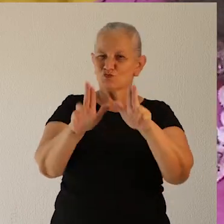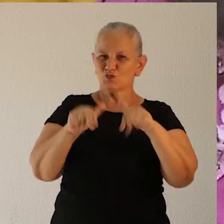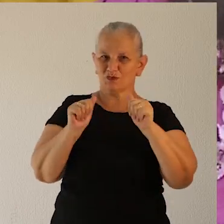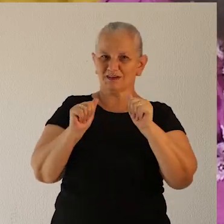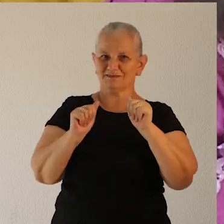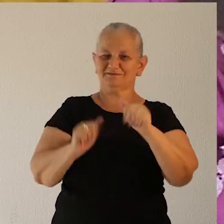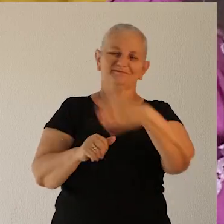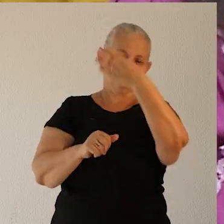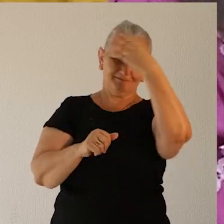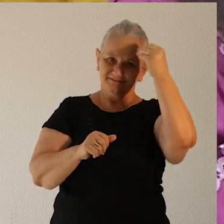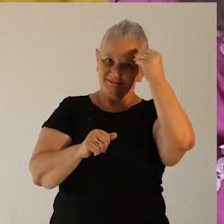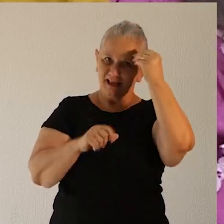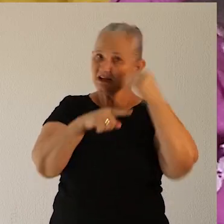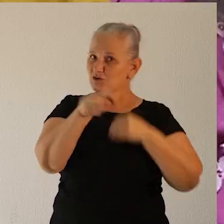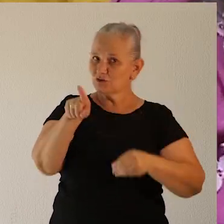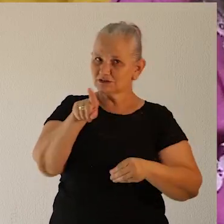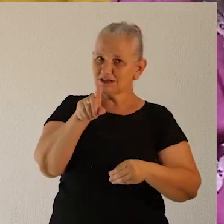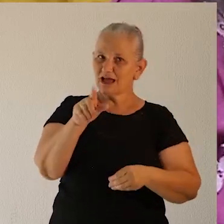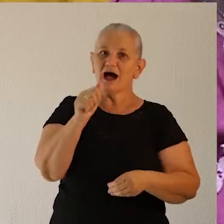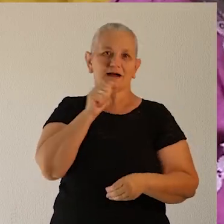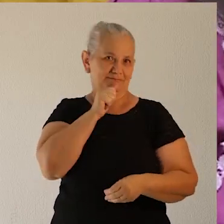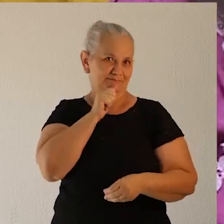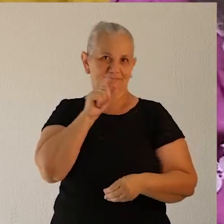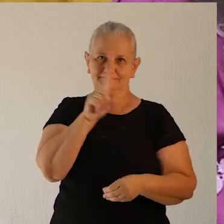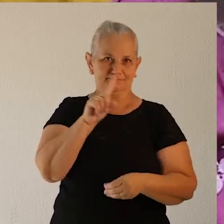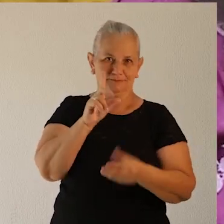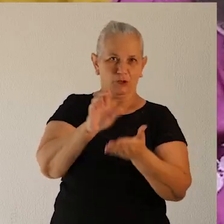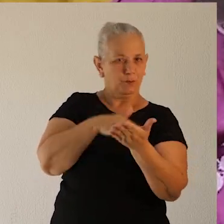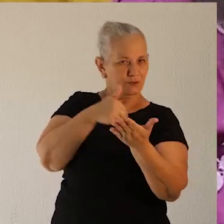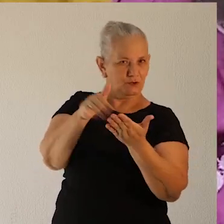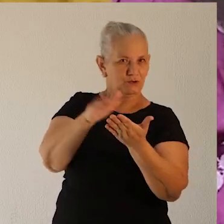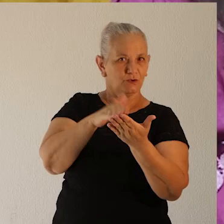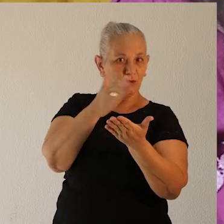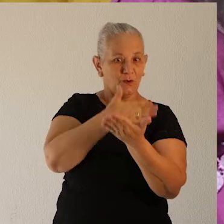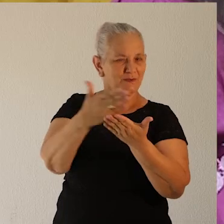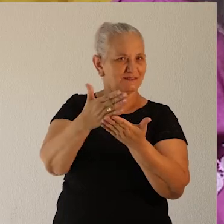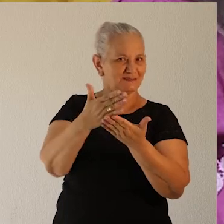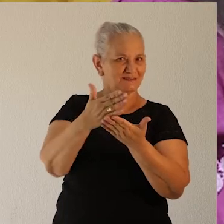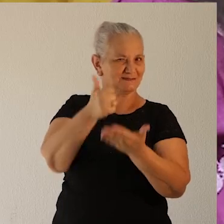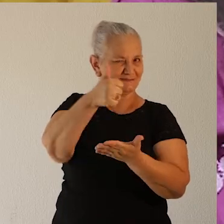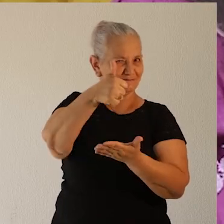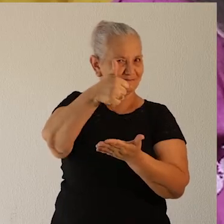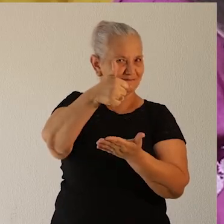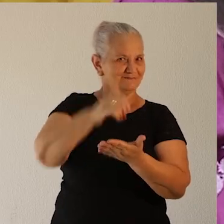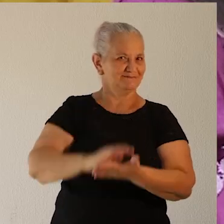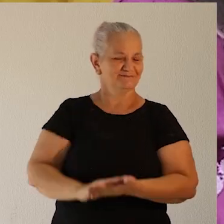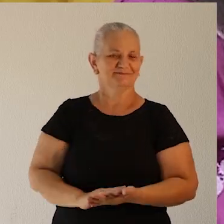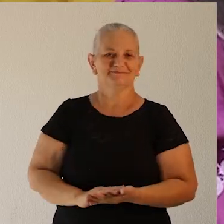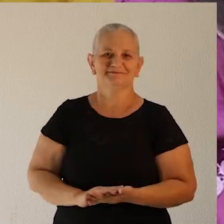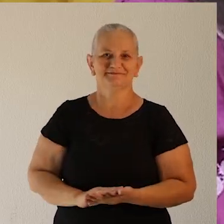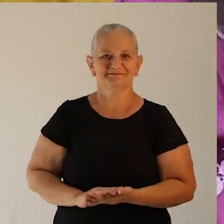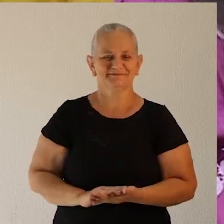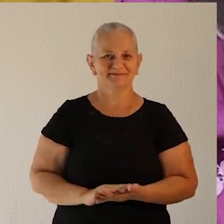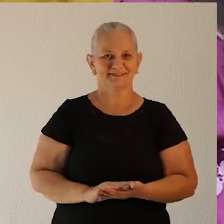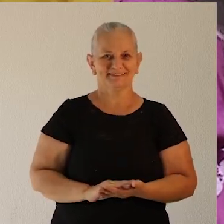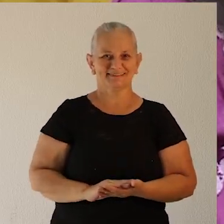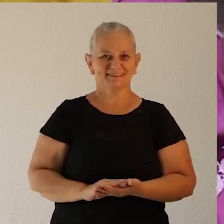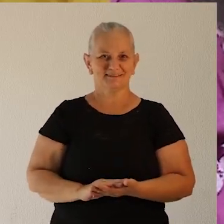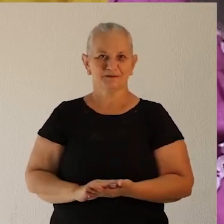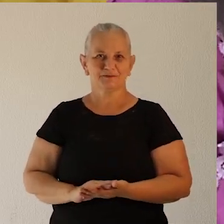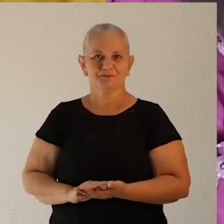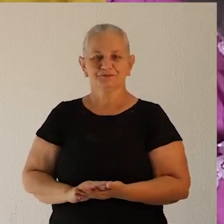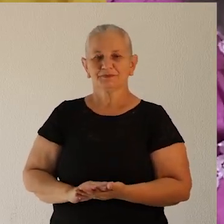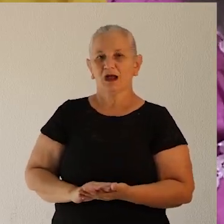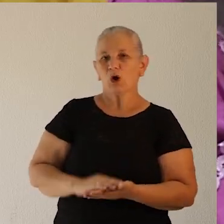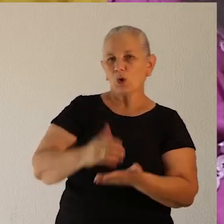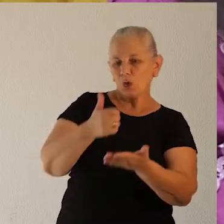Se você ainda não pintou, mãos à obra e comece. É isso aí, ó. Com a